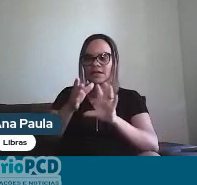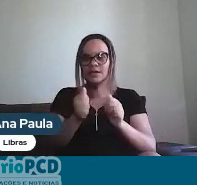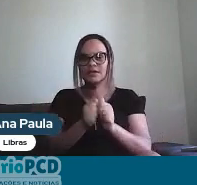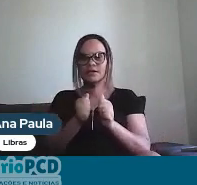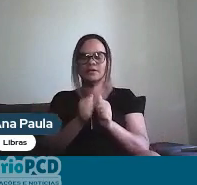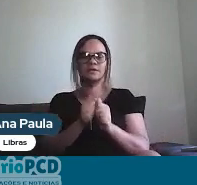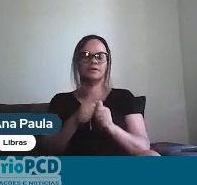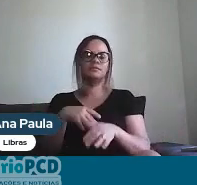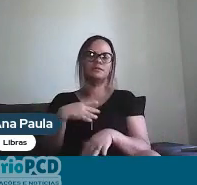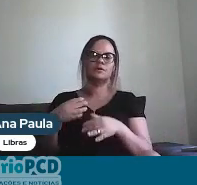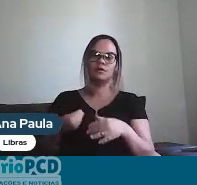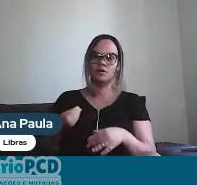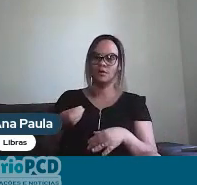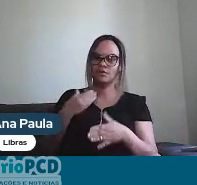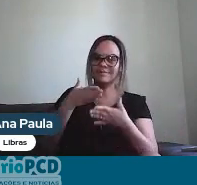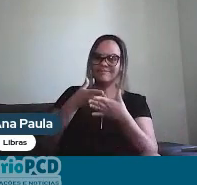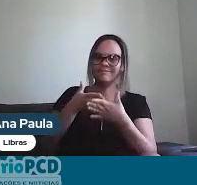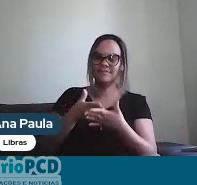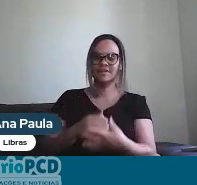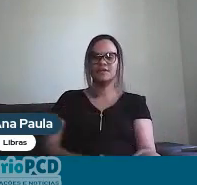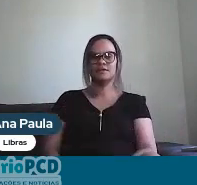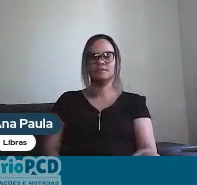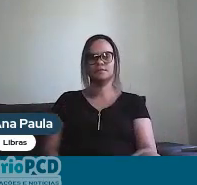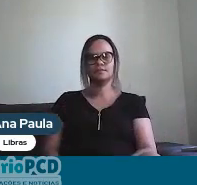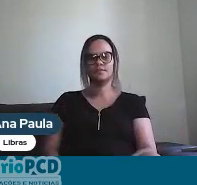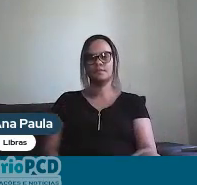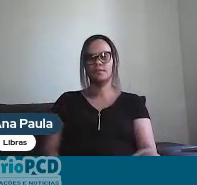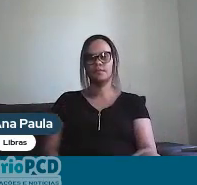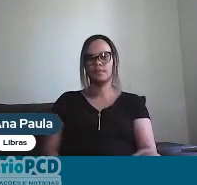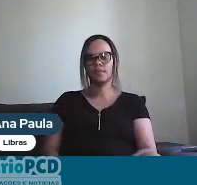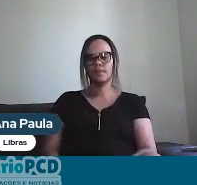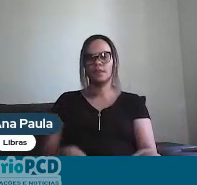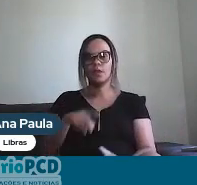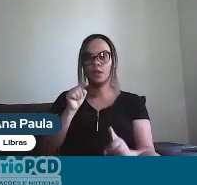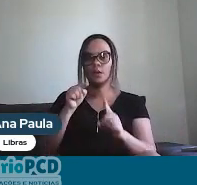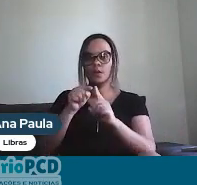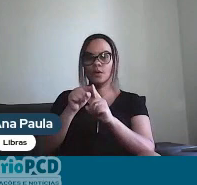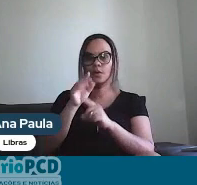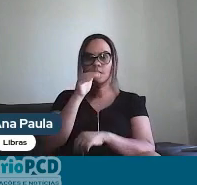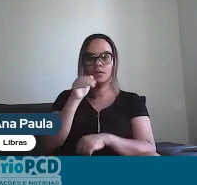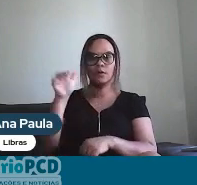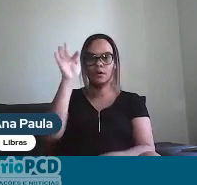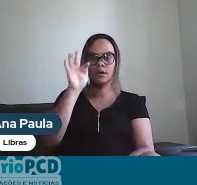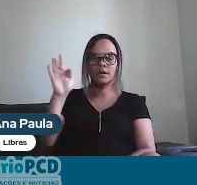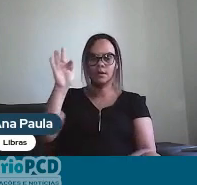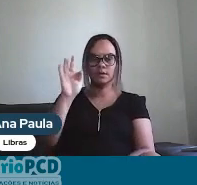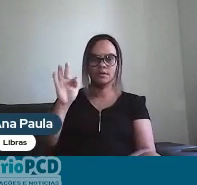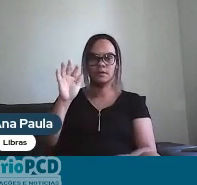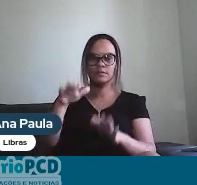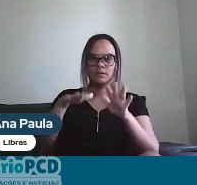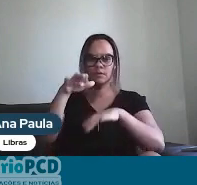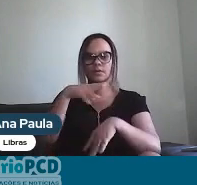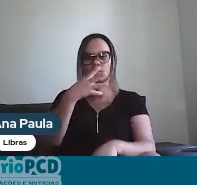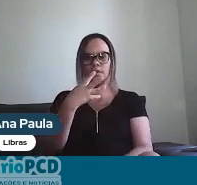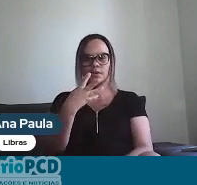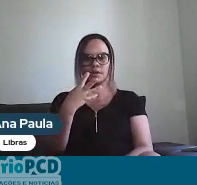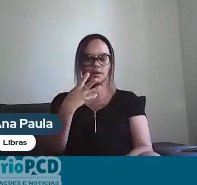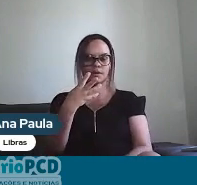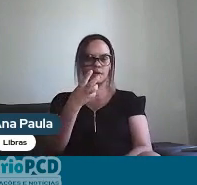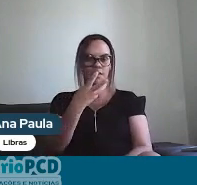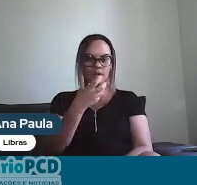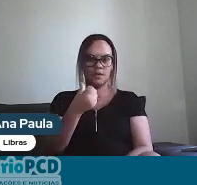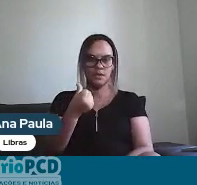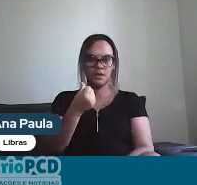Sem Limite, né? Por quê? Porque a ideia é que, no nível federal, a gente tem em torno de 34, 36